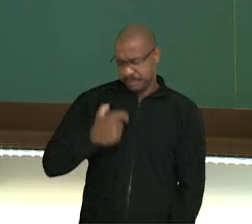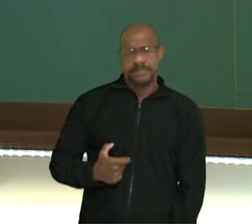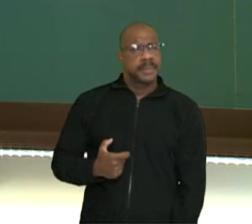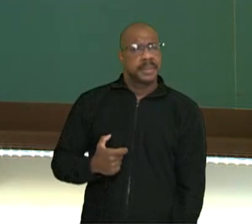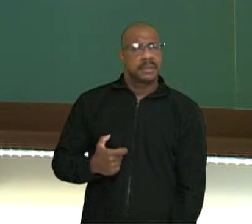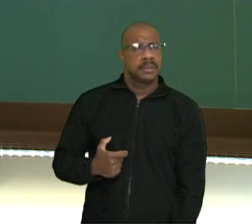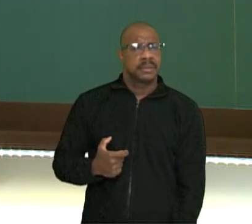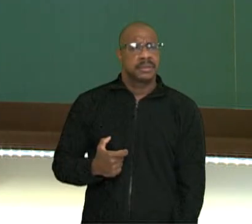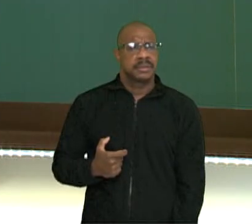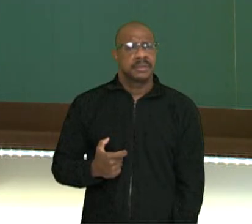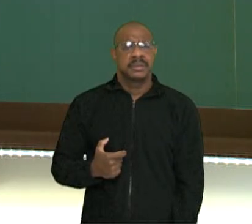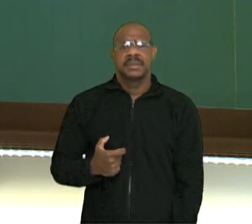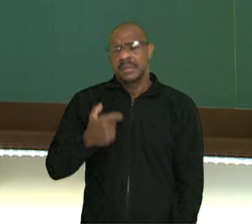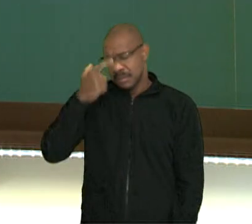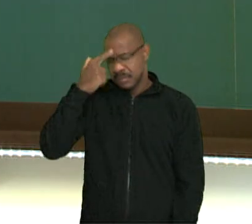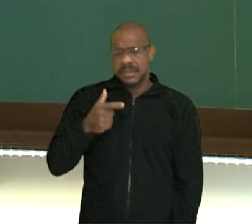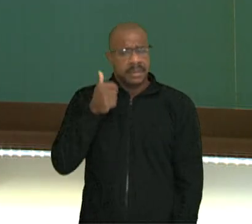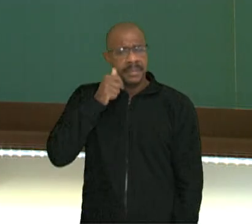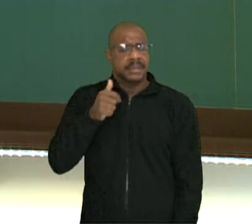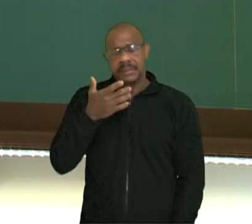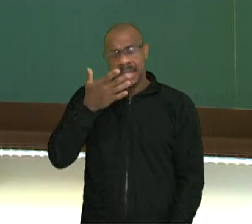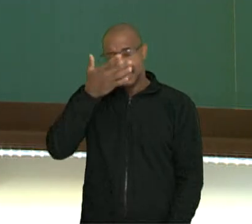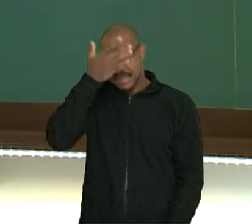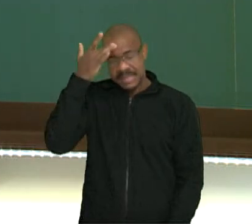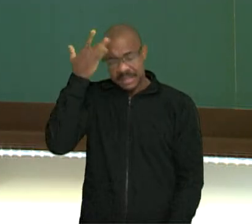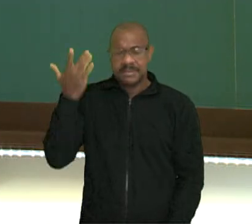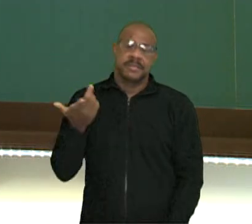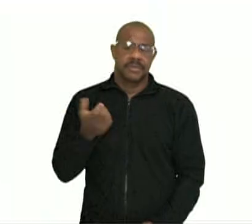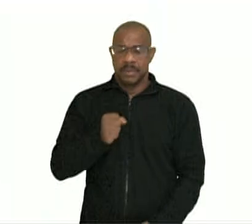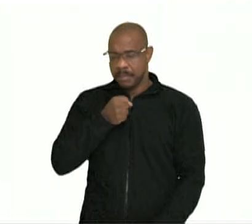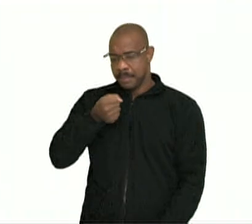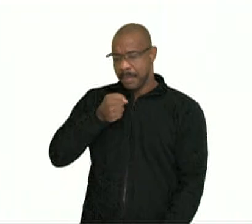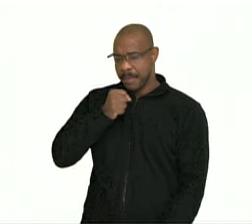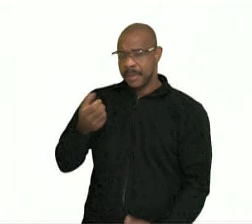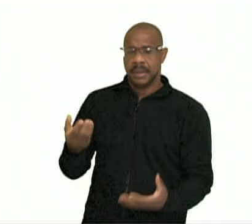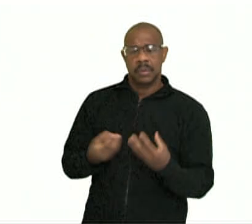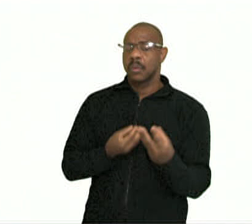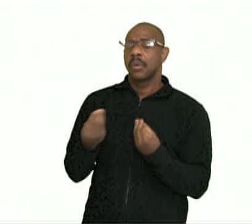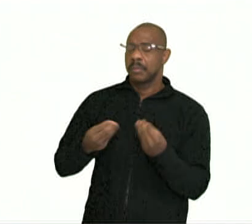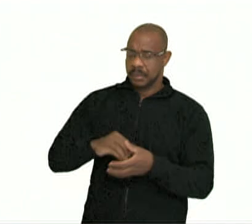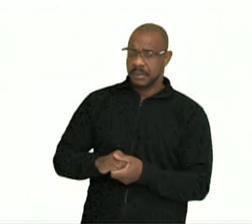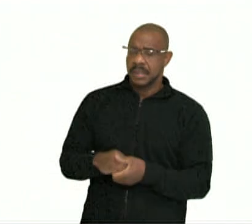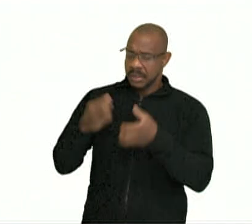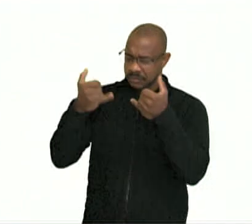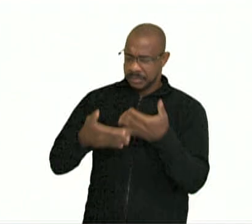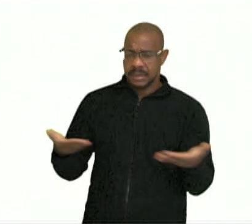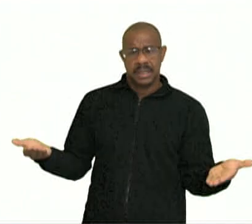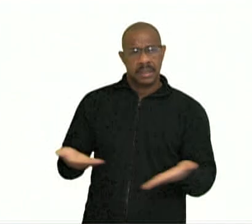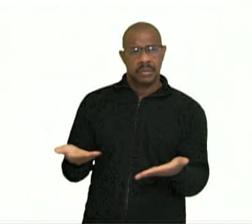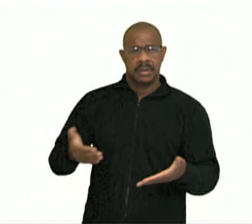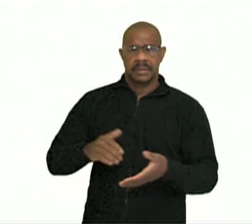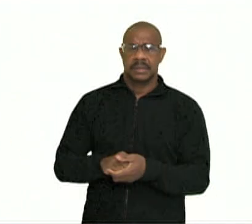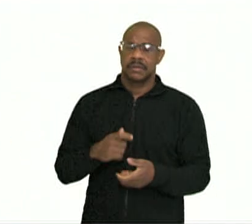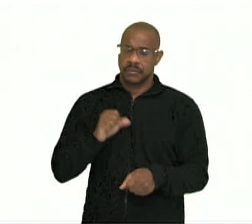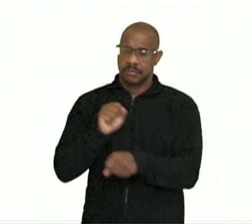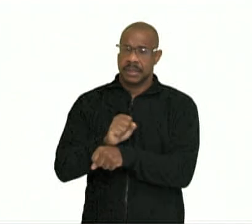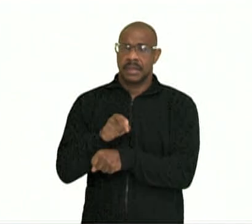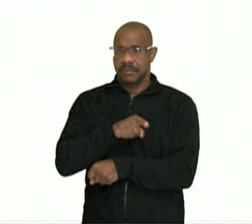dos interlocutores dessa reportagem? Justifique. Faz aí que eu estou por aqui te